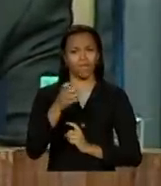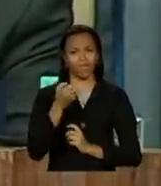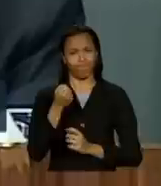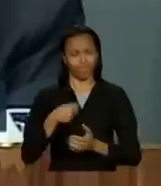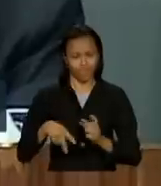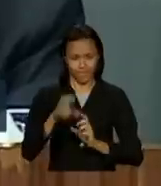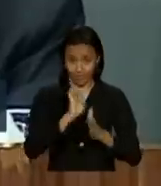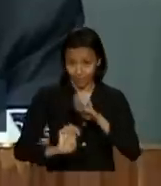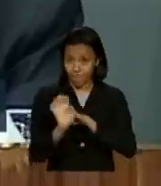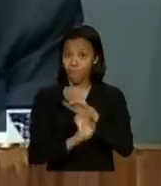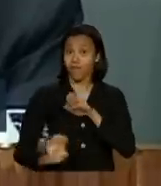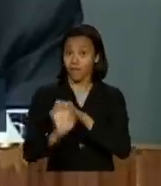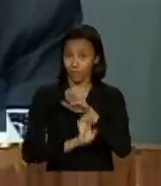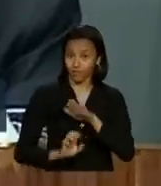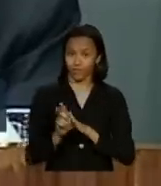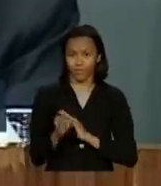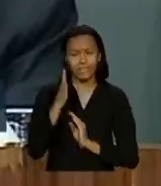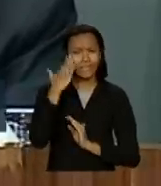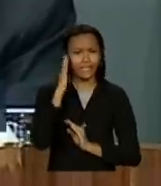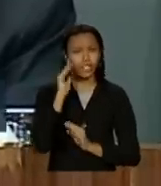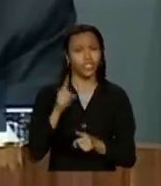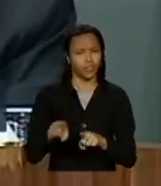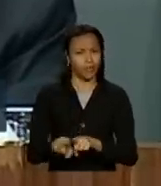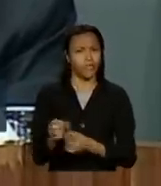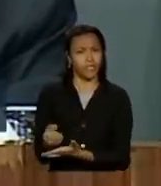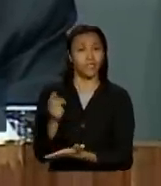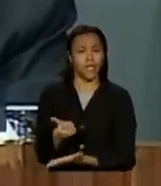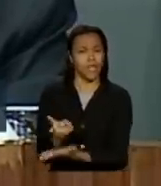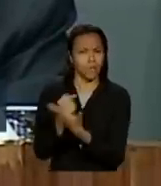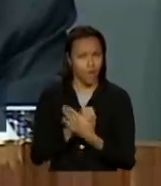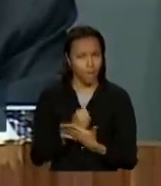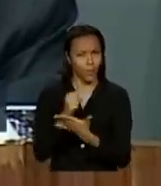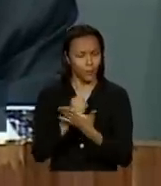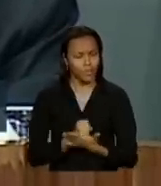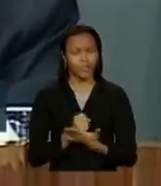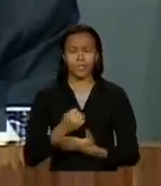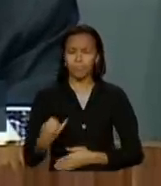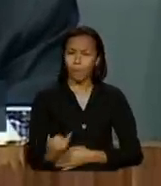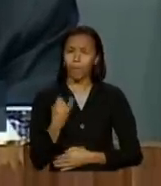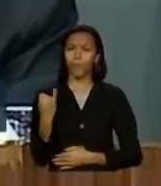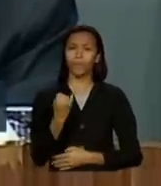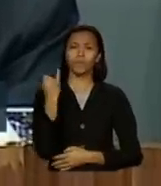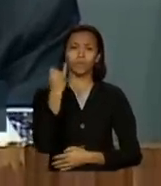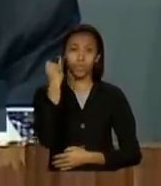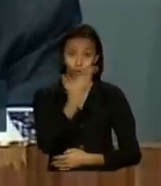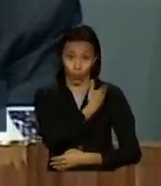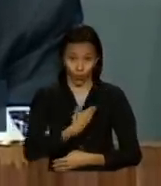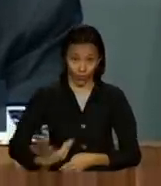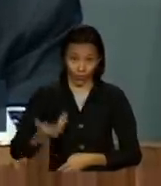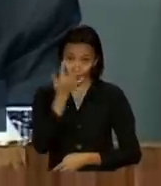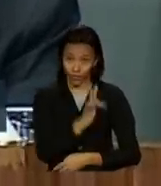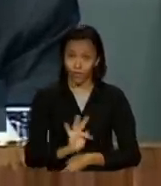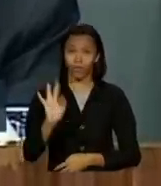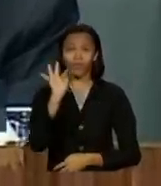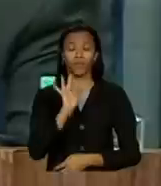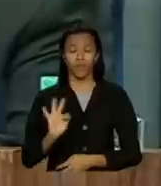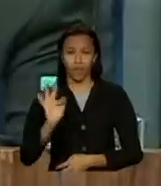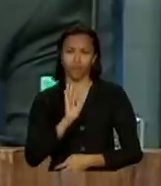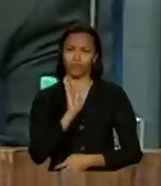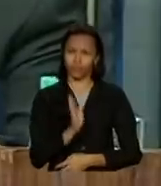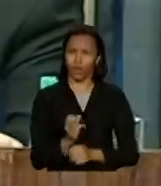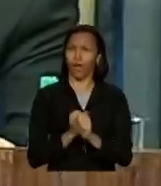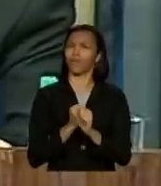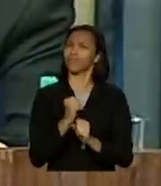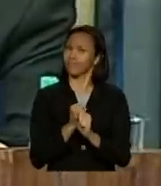das empresas e tem sido um colaborador muito importante com do Governo Federal já H